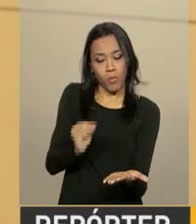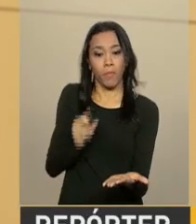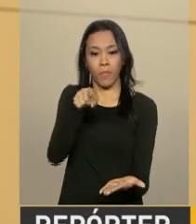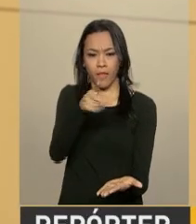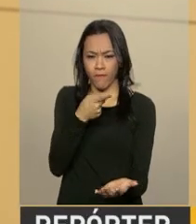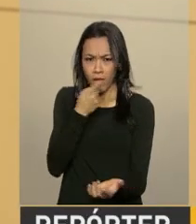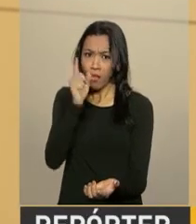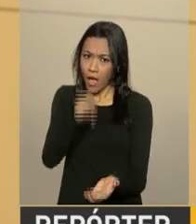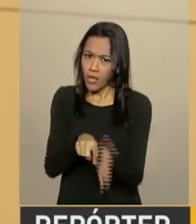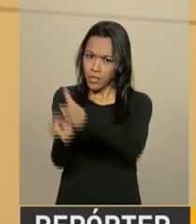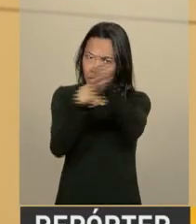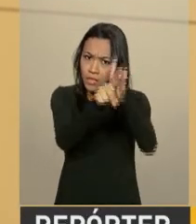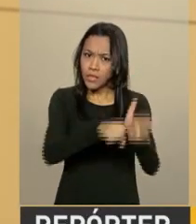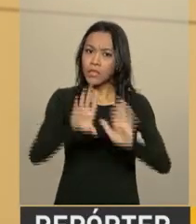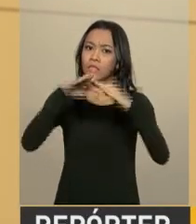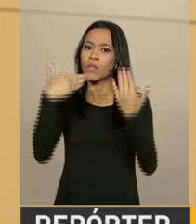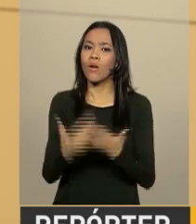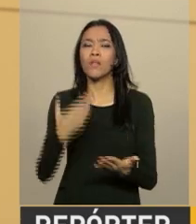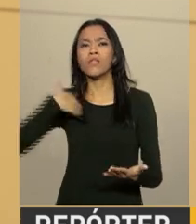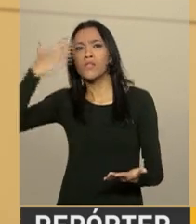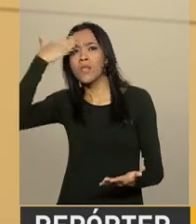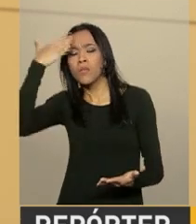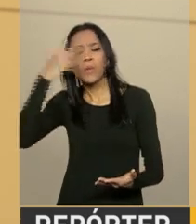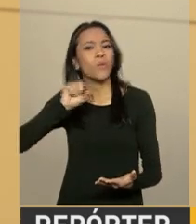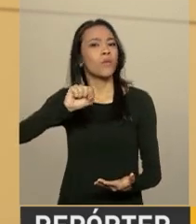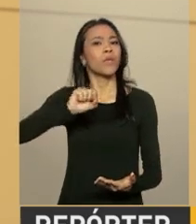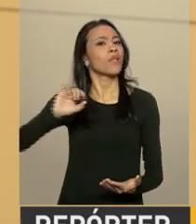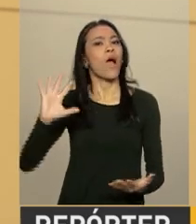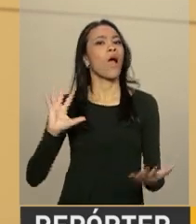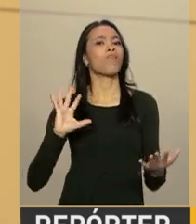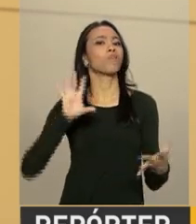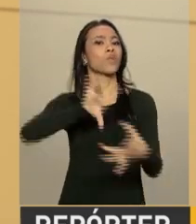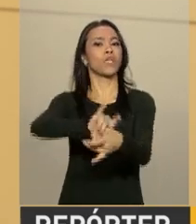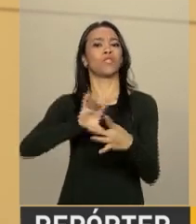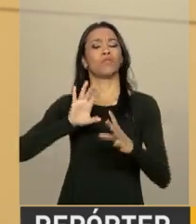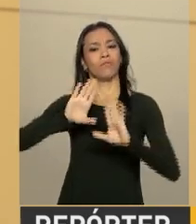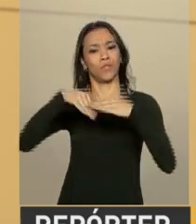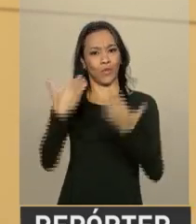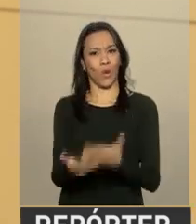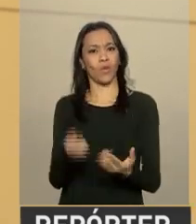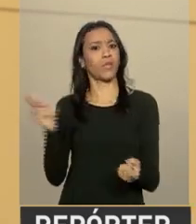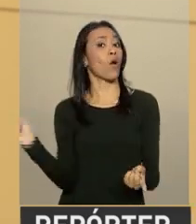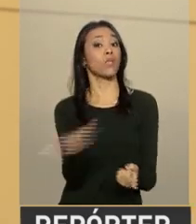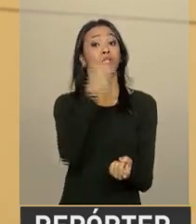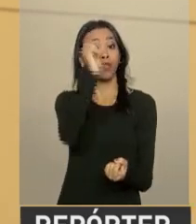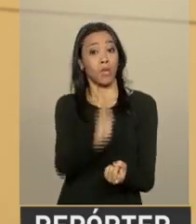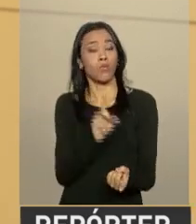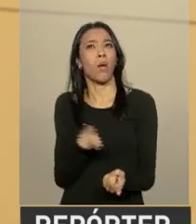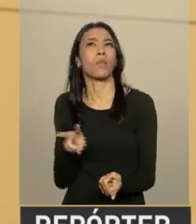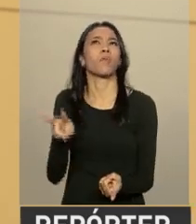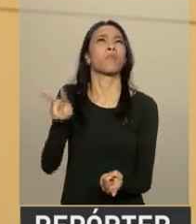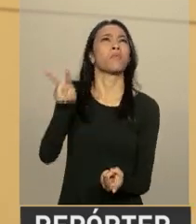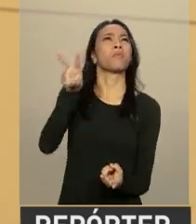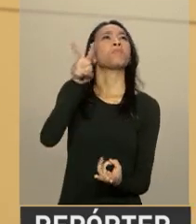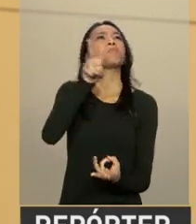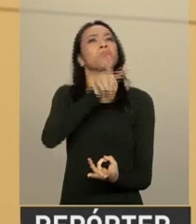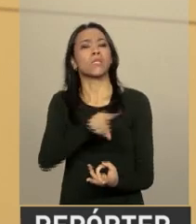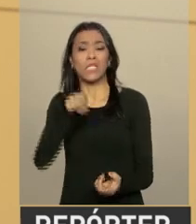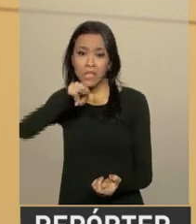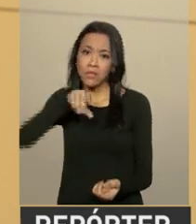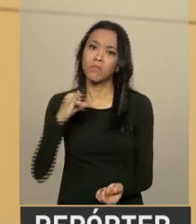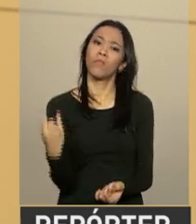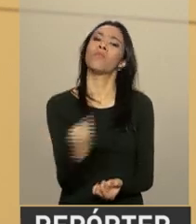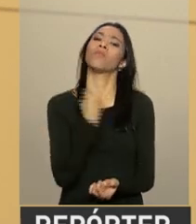escolar é possível a gente ter um retrato fiel da nossa realidade escolar então é de fundamental importância porque a gente